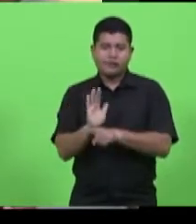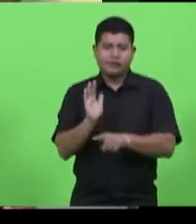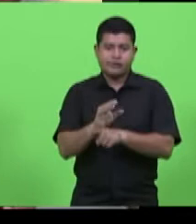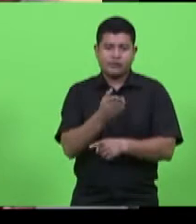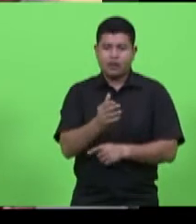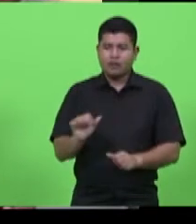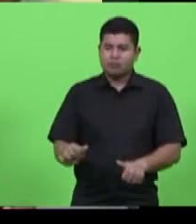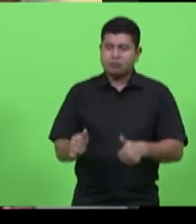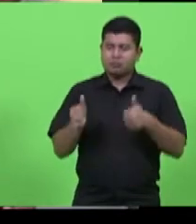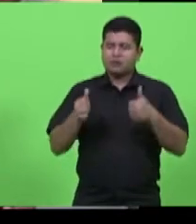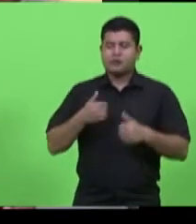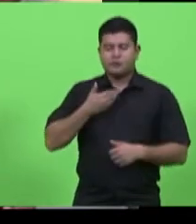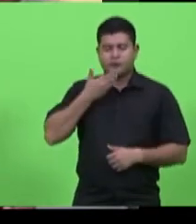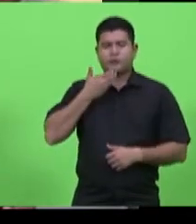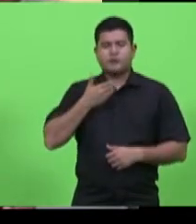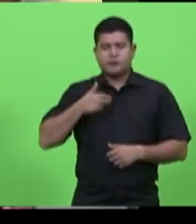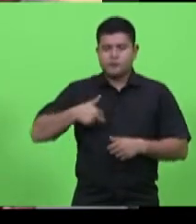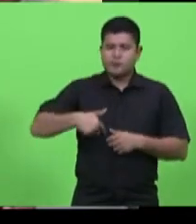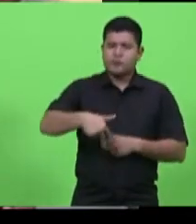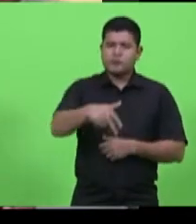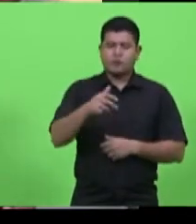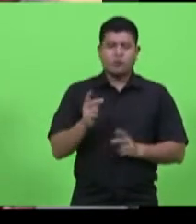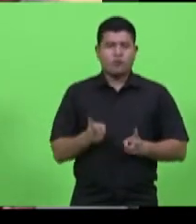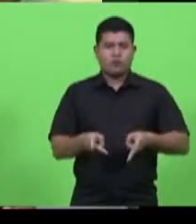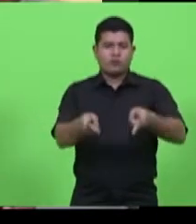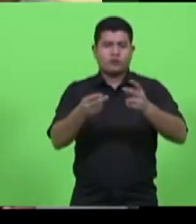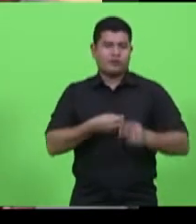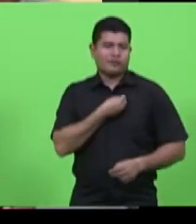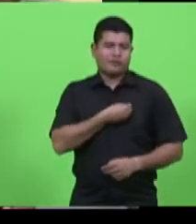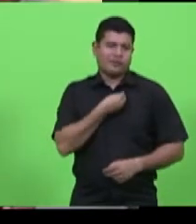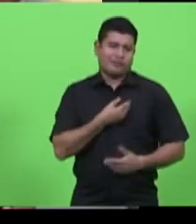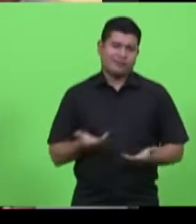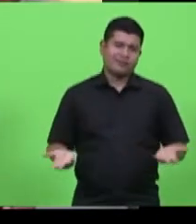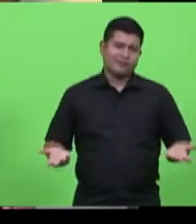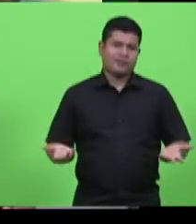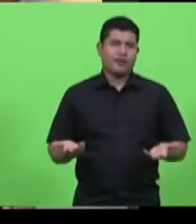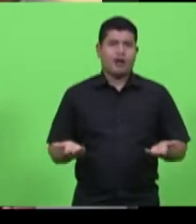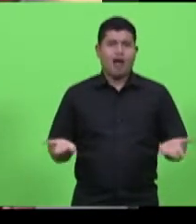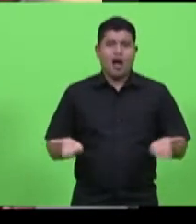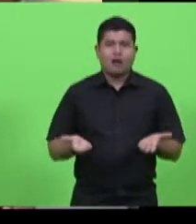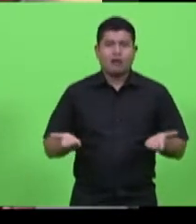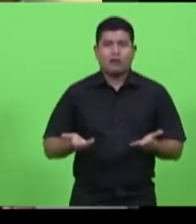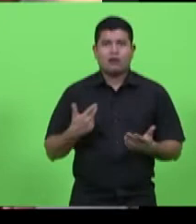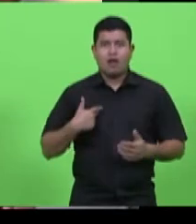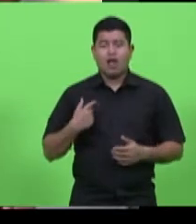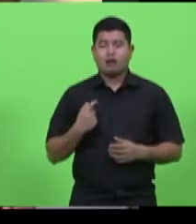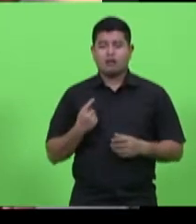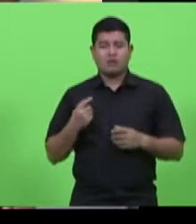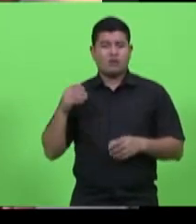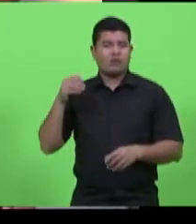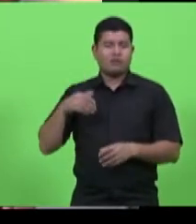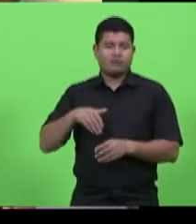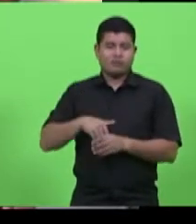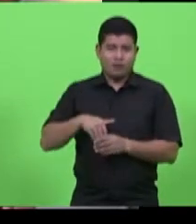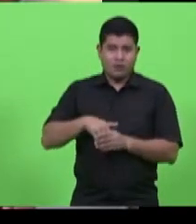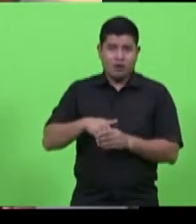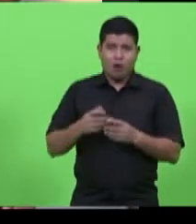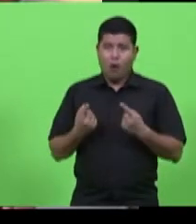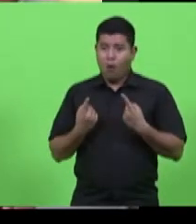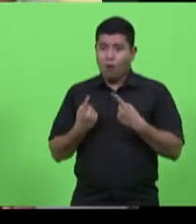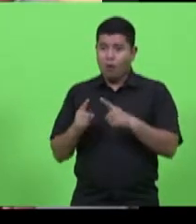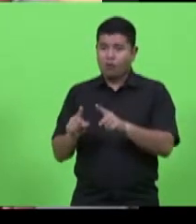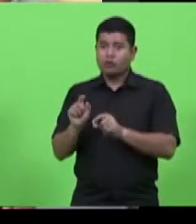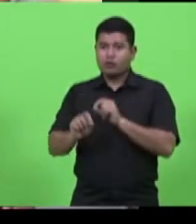tocar o seu dia a dia, tocar a sua vida para frente. Mas o que vale destacar nesse momento, que eu sou estritamente contra a aglomeração de